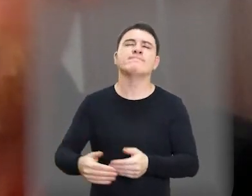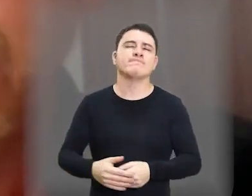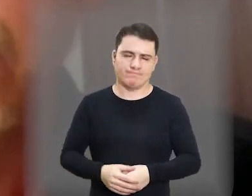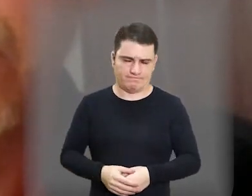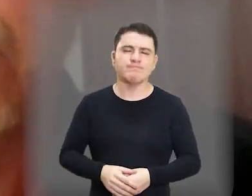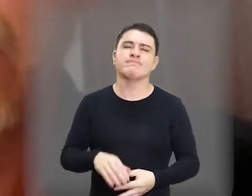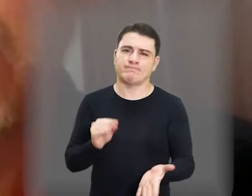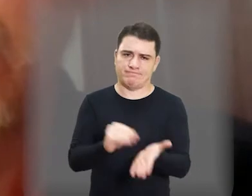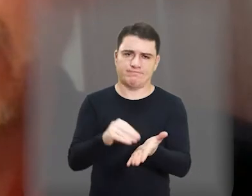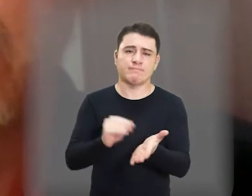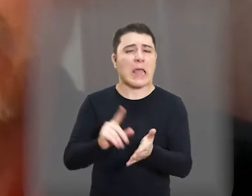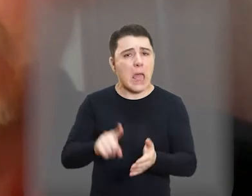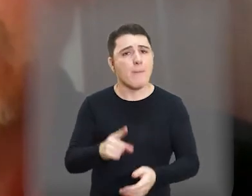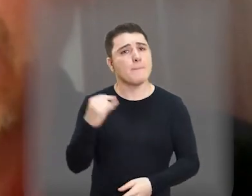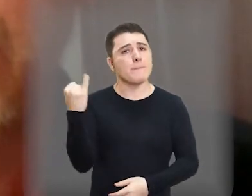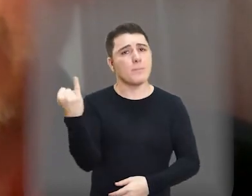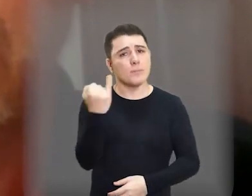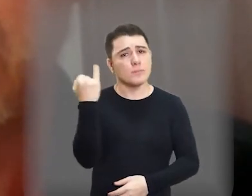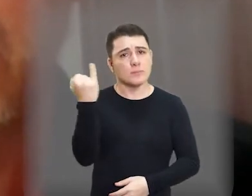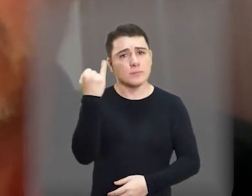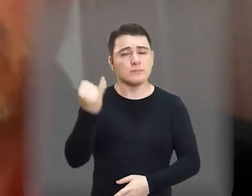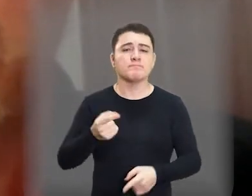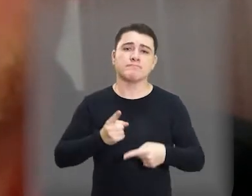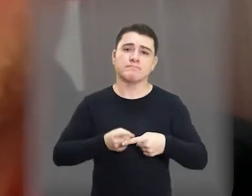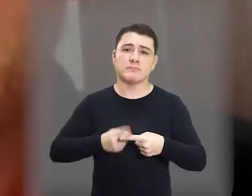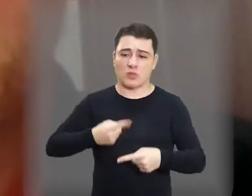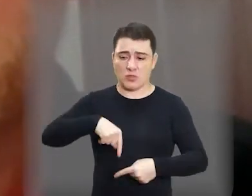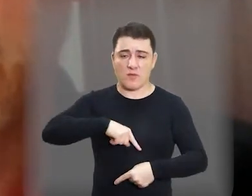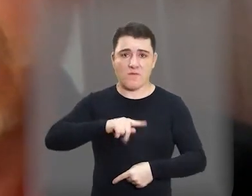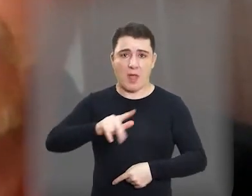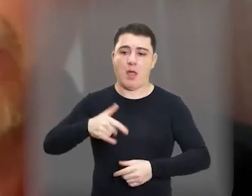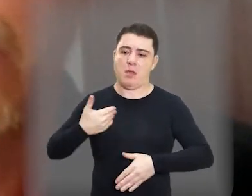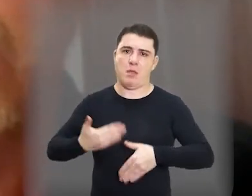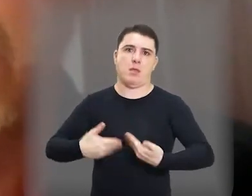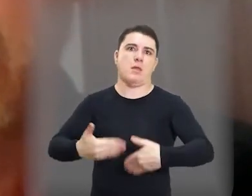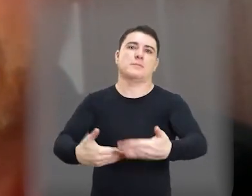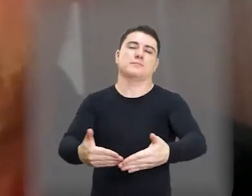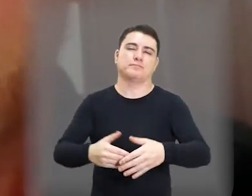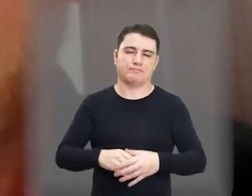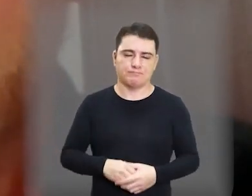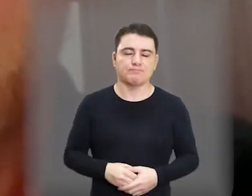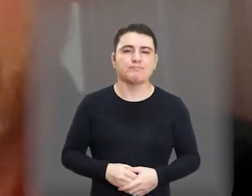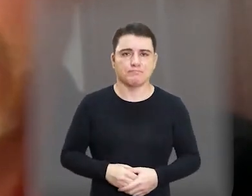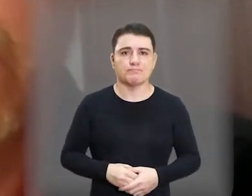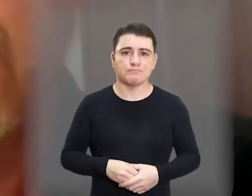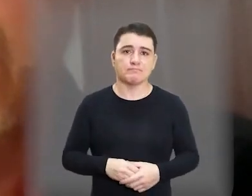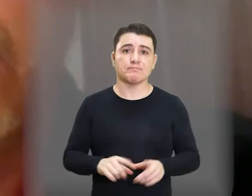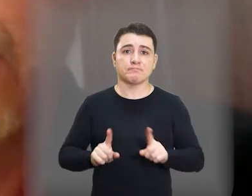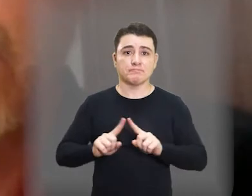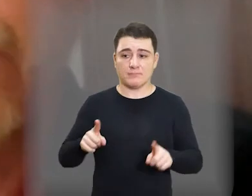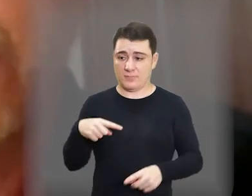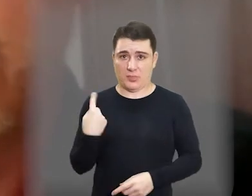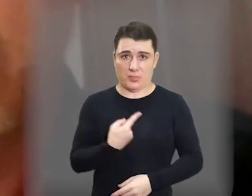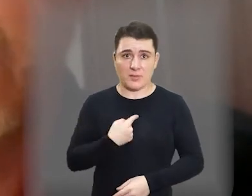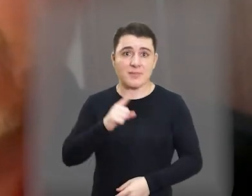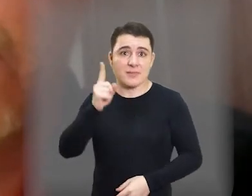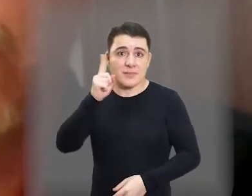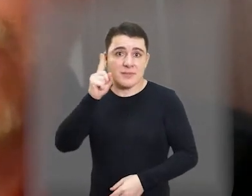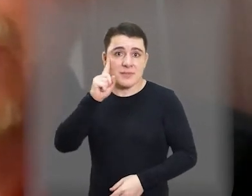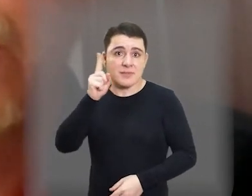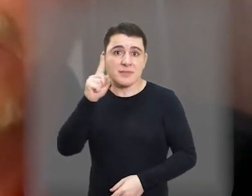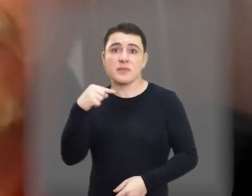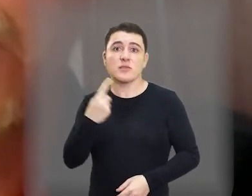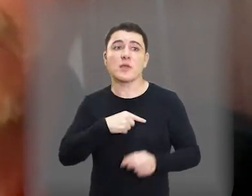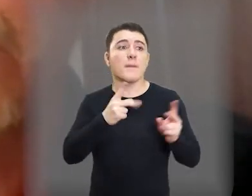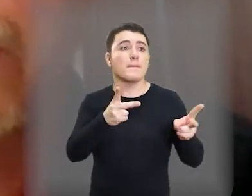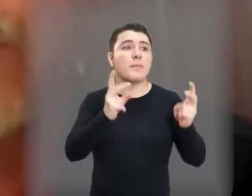falta muito, né? Eu acho que nós temos um caminho importante a percorrer. Ainda no